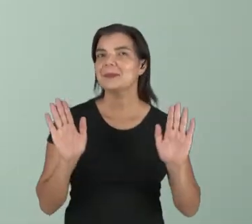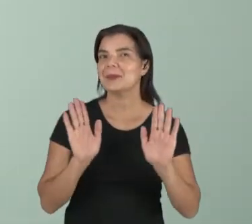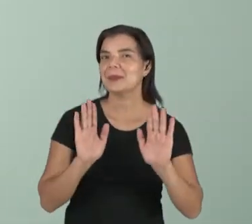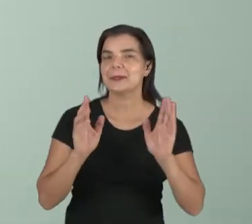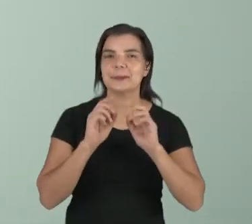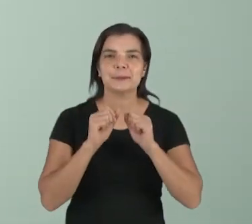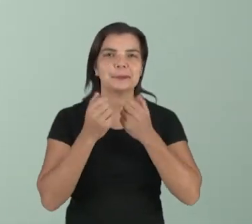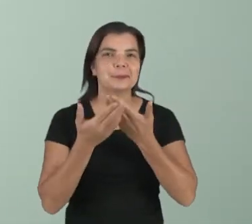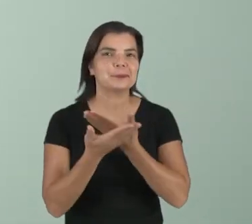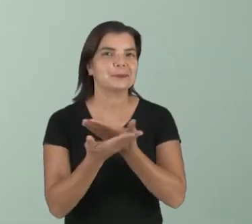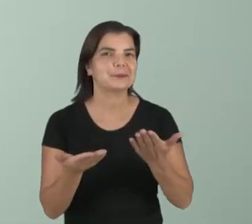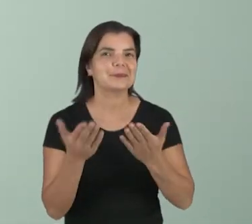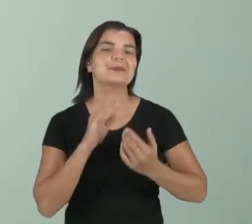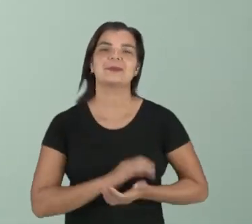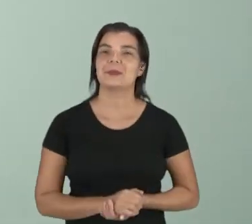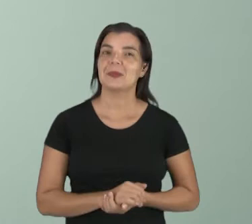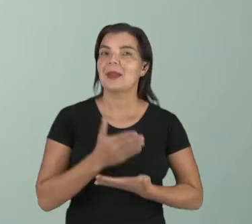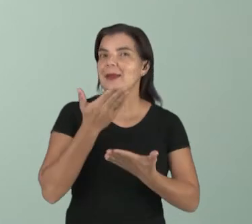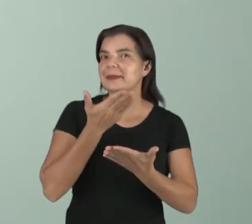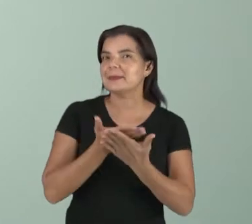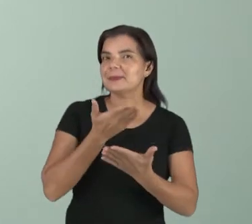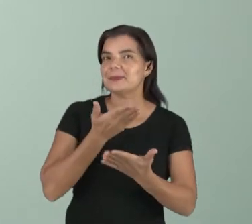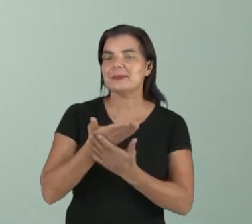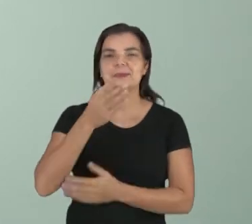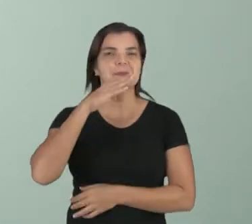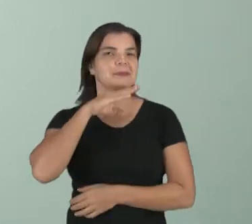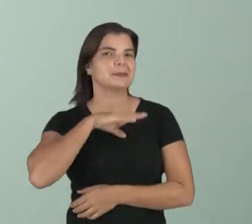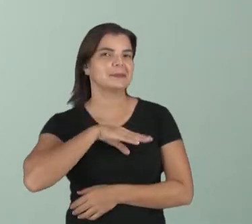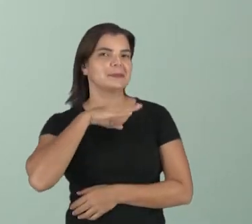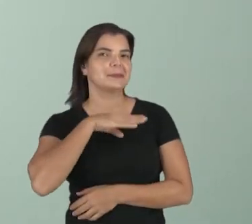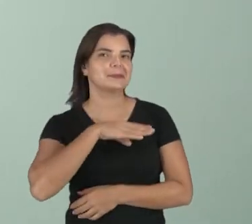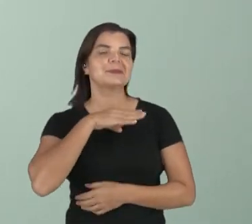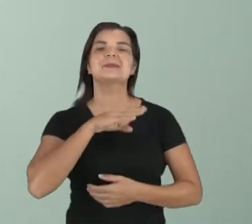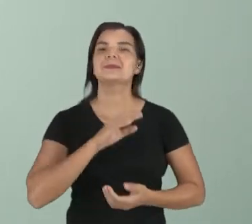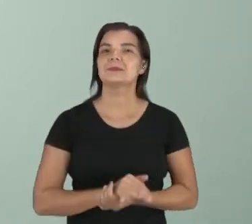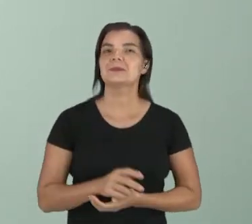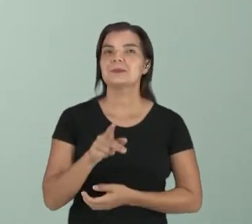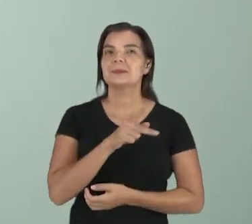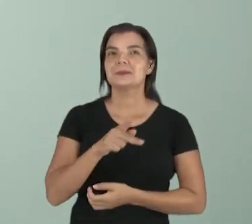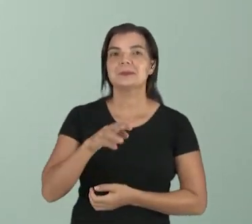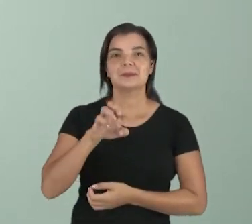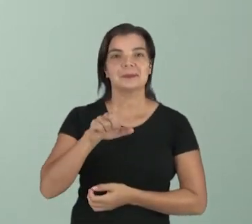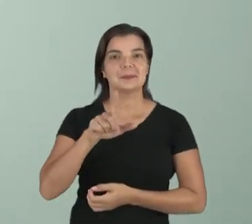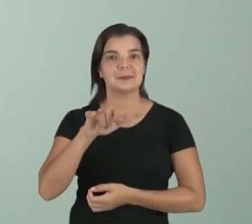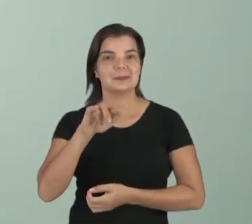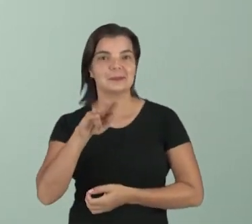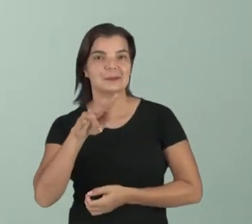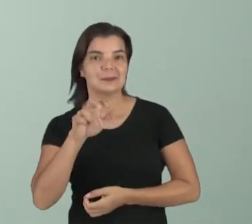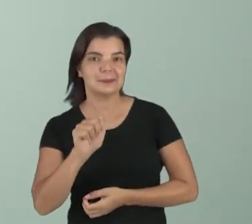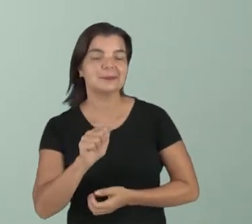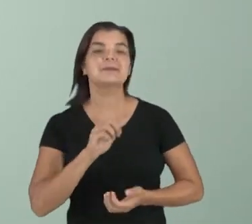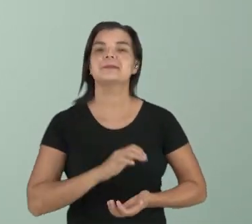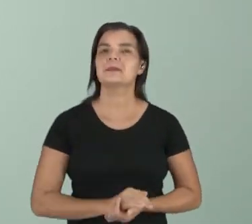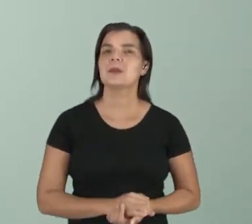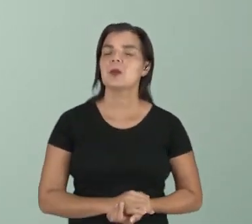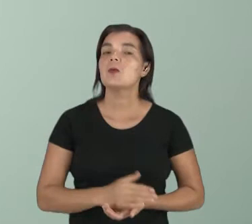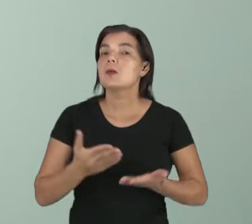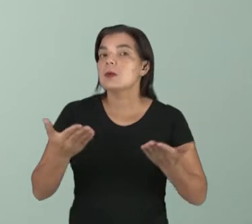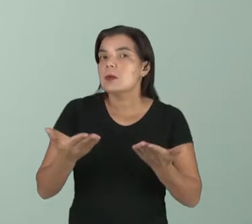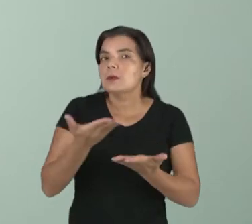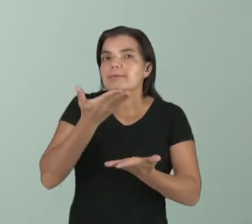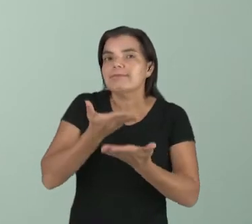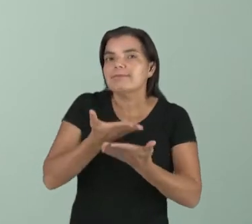Olá, tudo bem com vocês? Vamos a mais uma aula de língua portuguesa? Eu sou a professora Elívia Soares. E o que nós